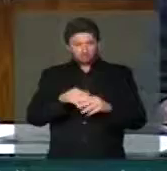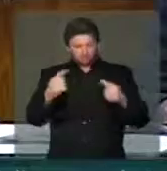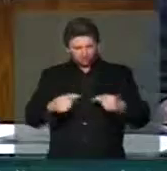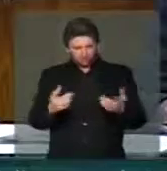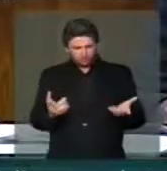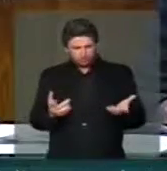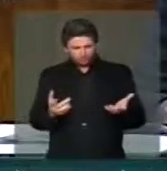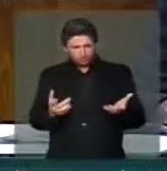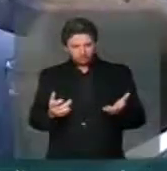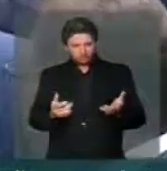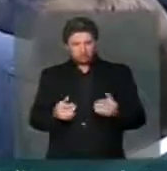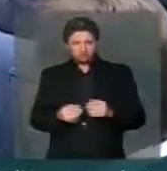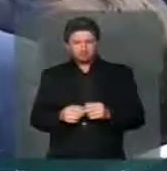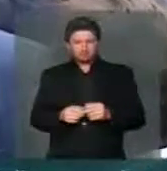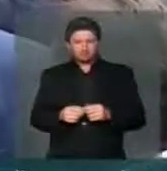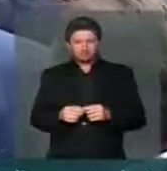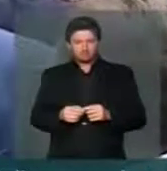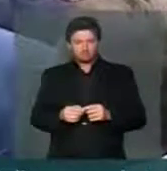contrário?